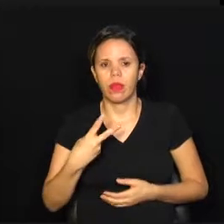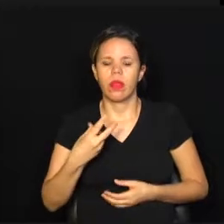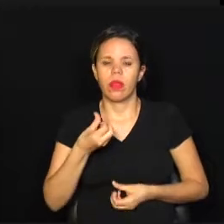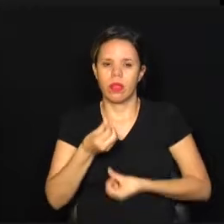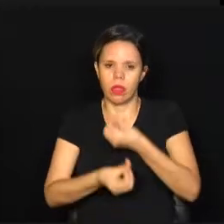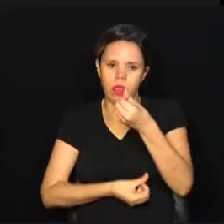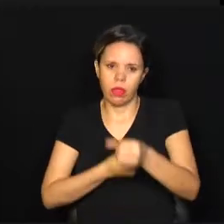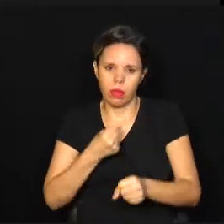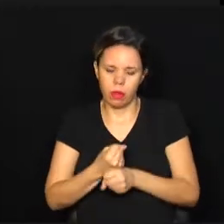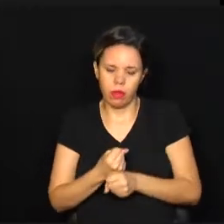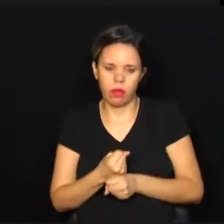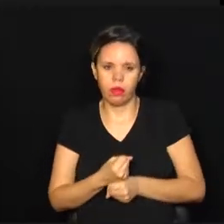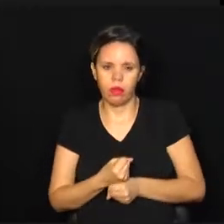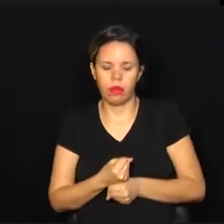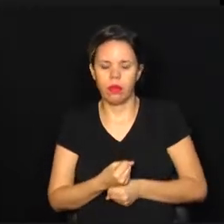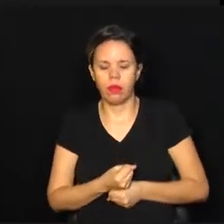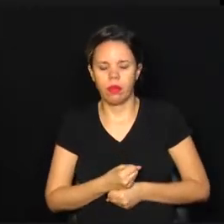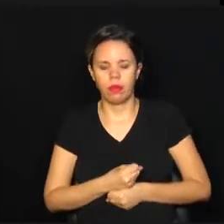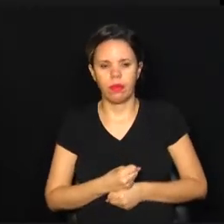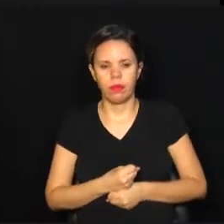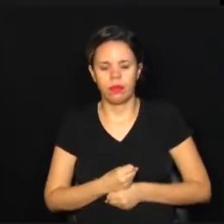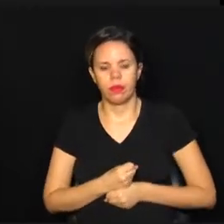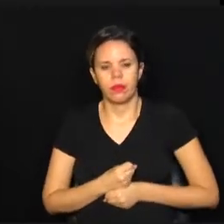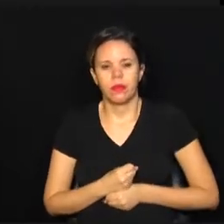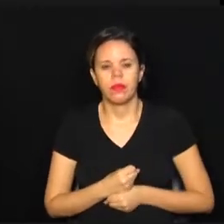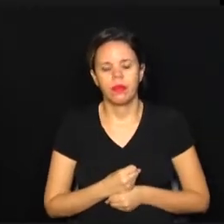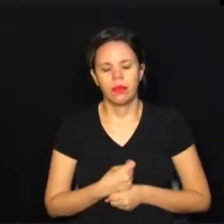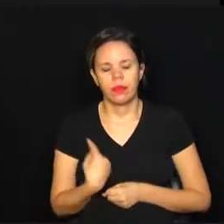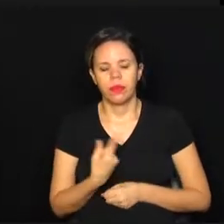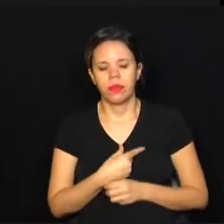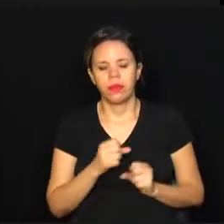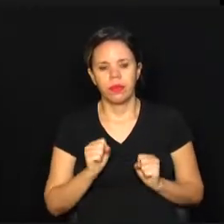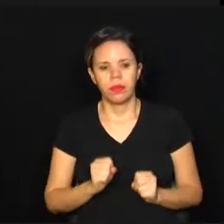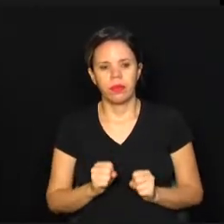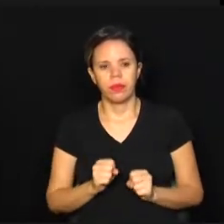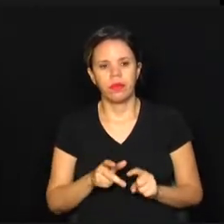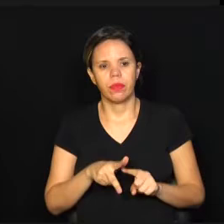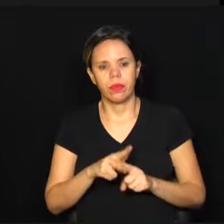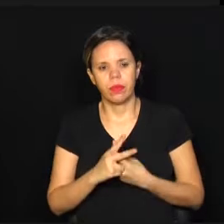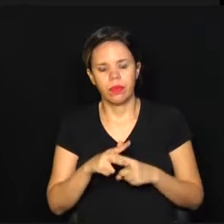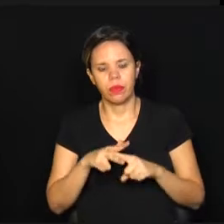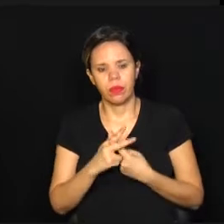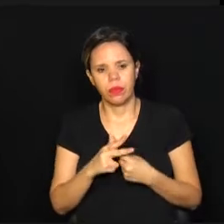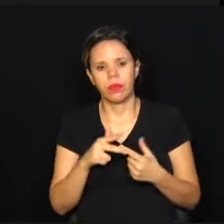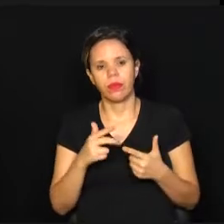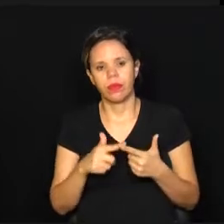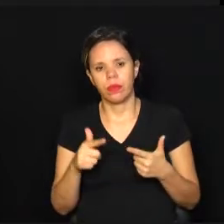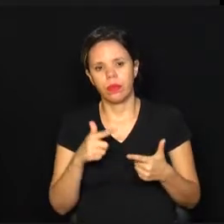desse ano. E nisso a gente vai poder corrigir algumas distorções,